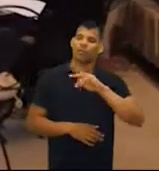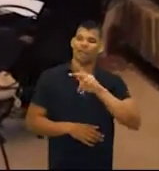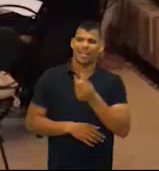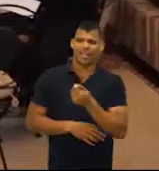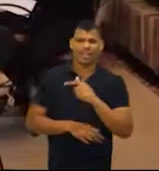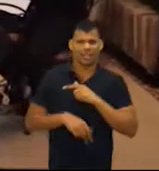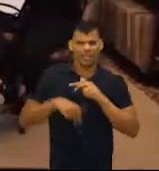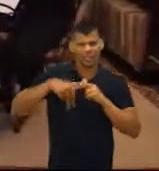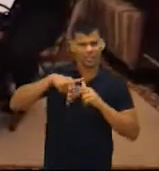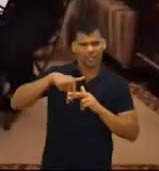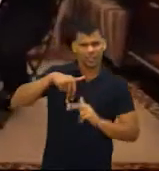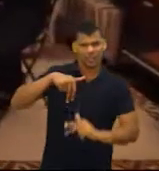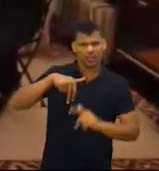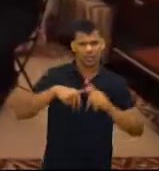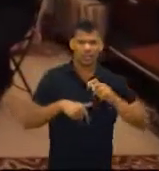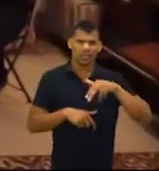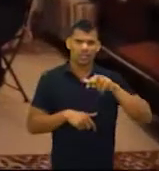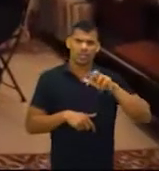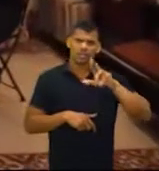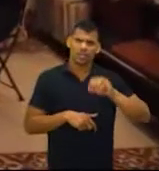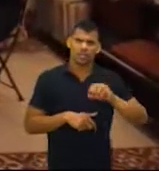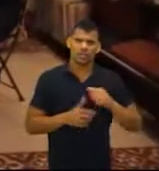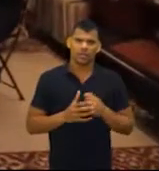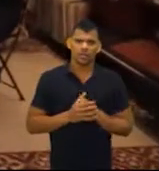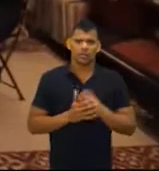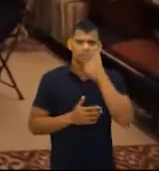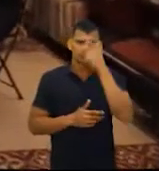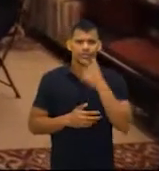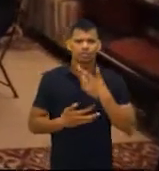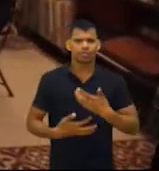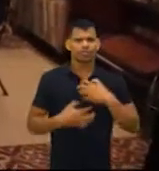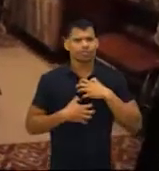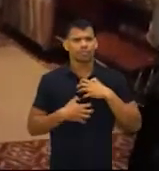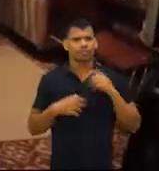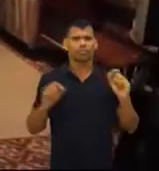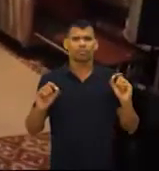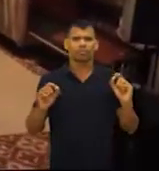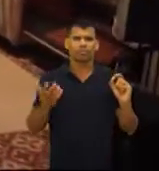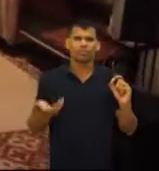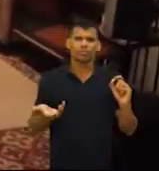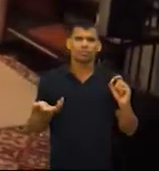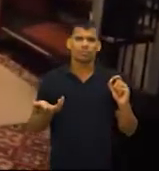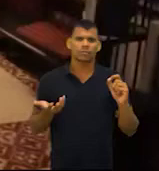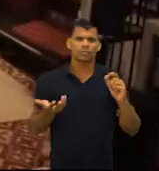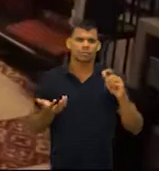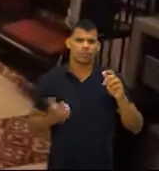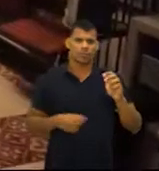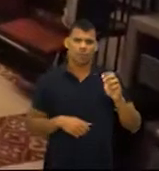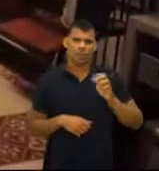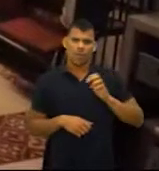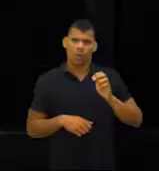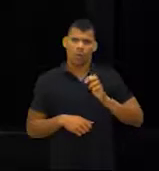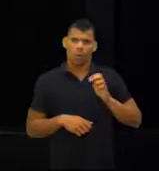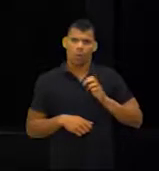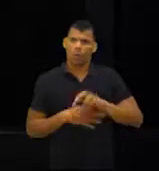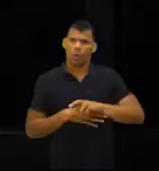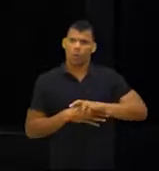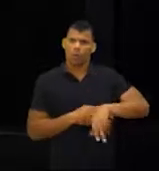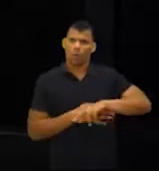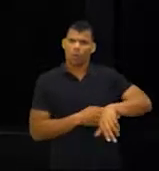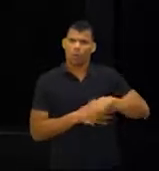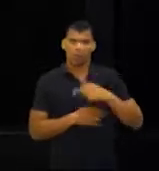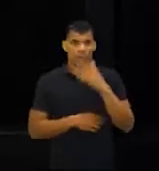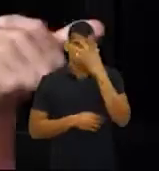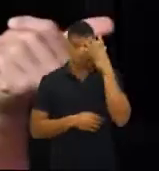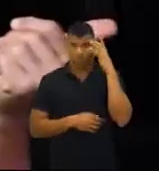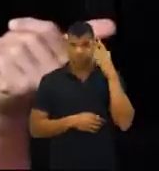ideologia de gênero. Eu, desde aquela época, eu me sinto uma pessoa privilegiada, mas não sou rico. As pessoas